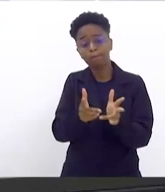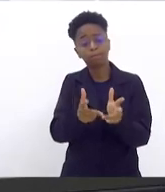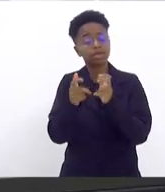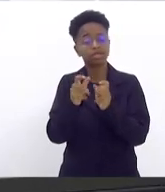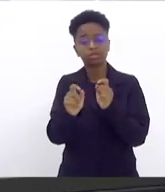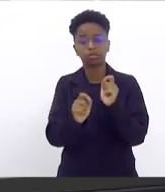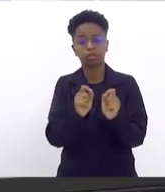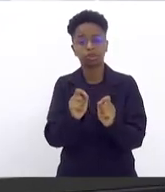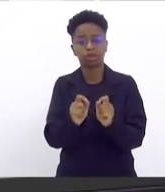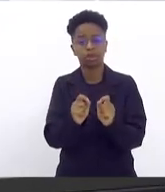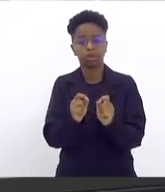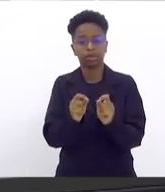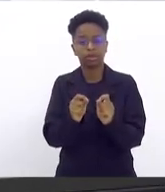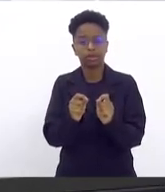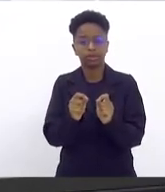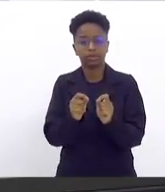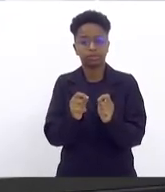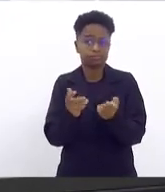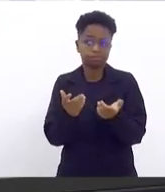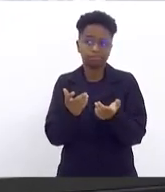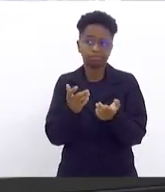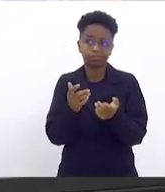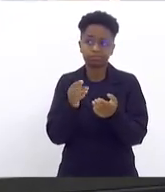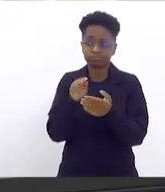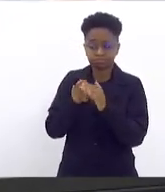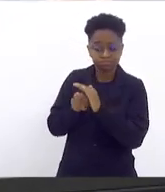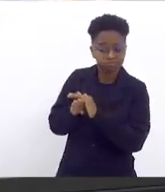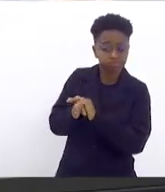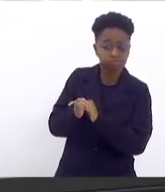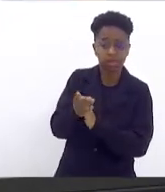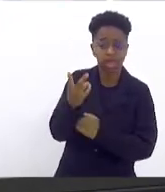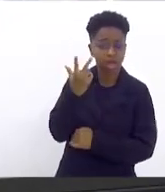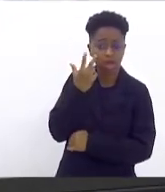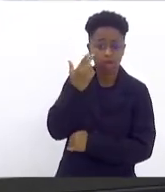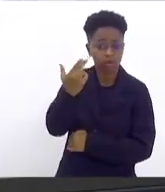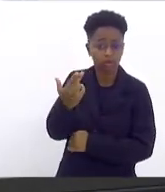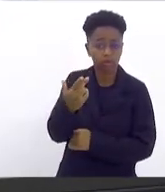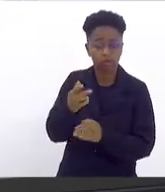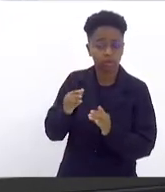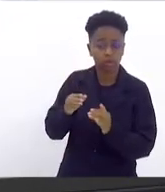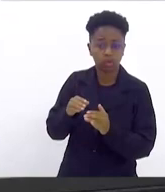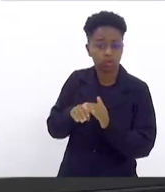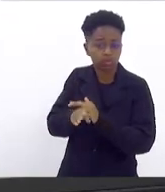isso passou a ser parte do nosso cotidiano, passou a ser